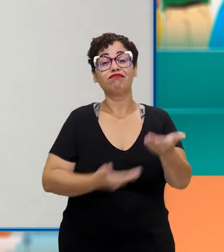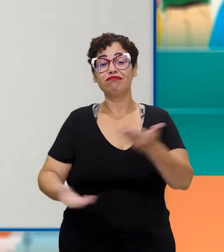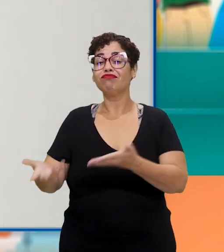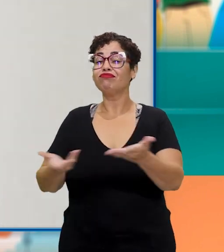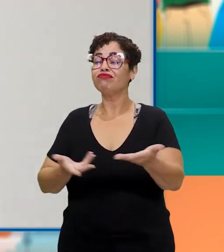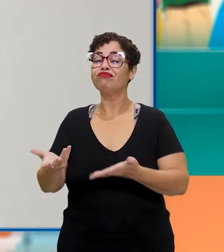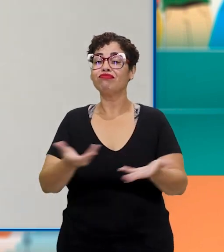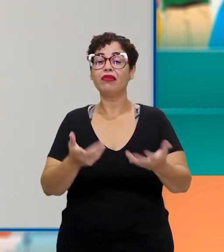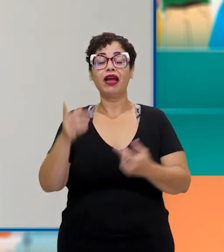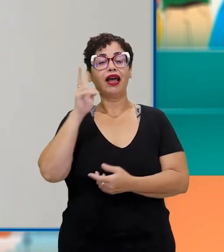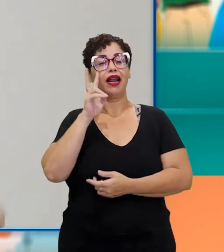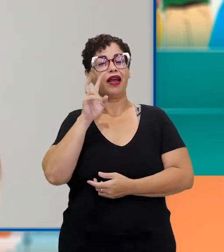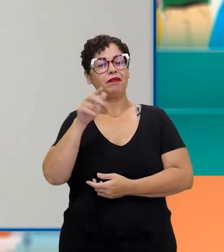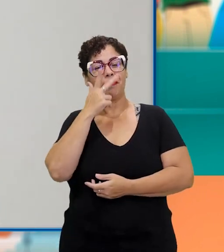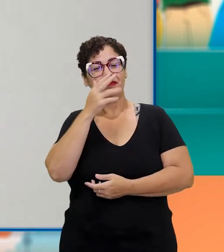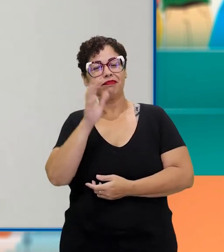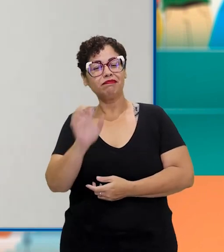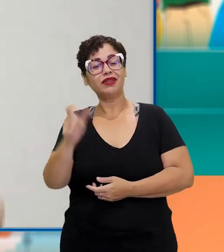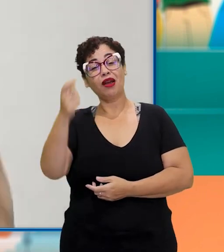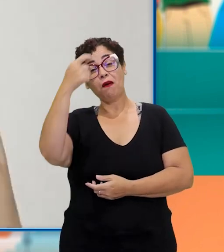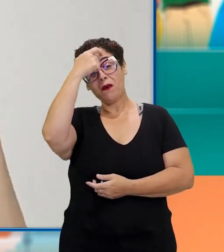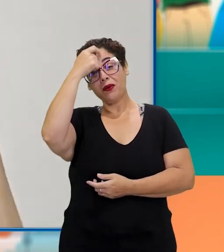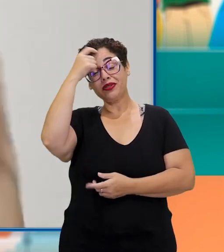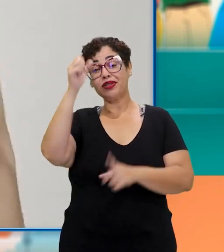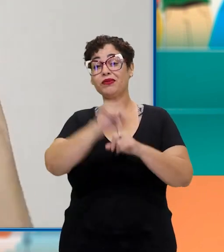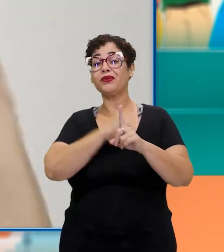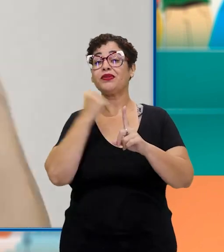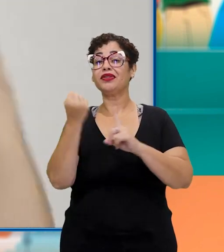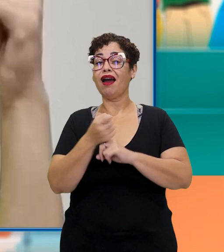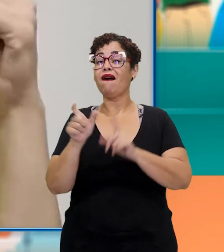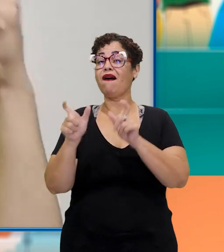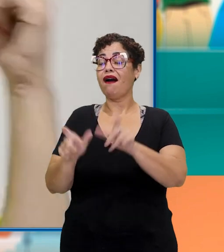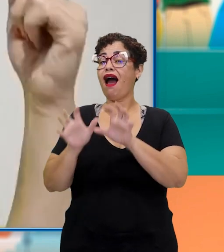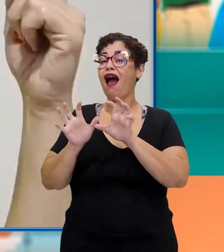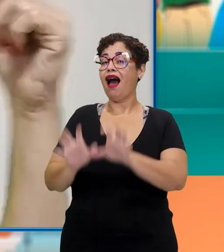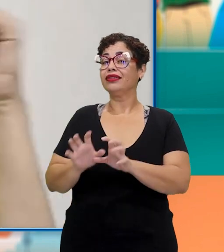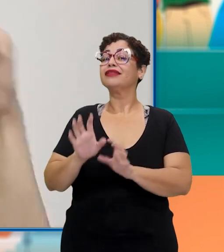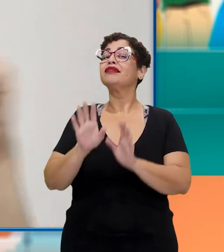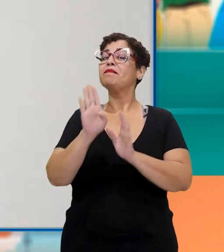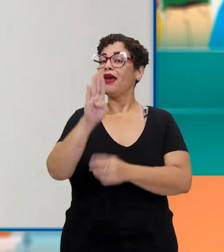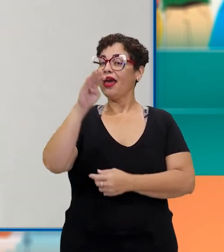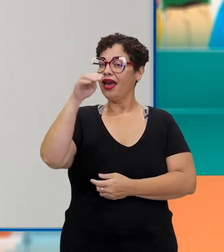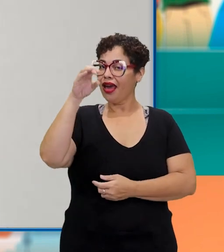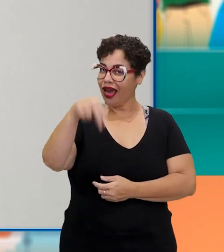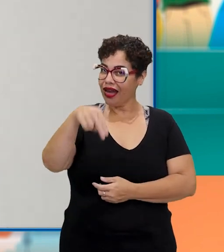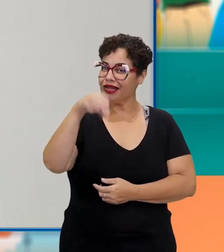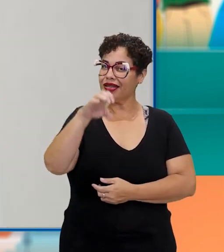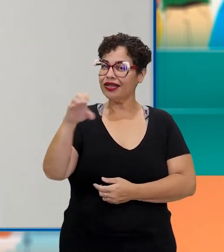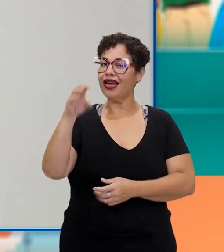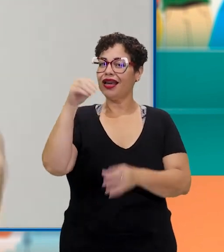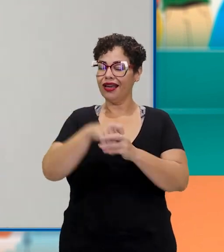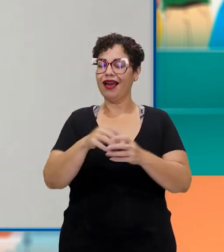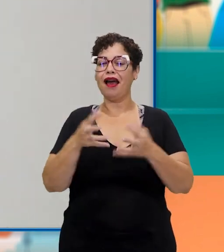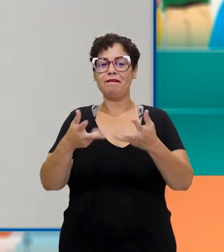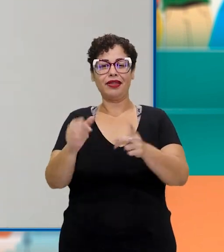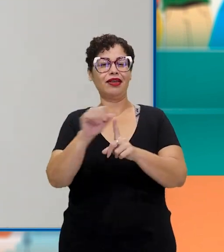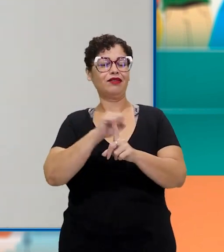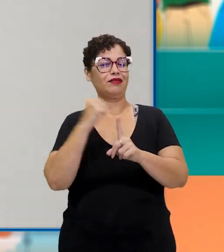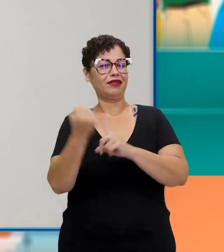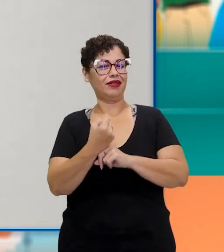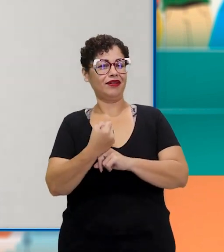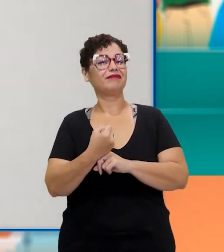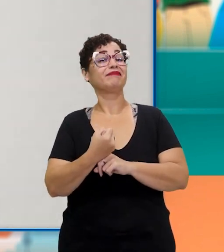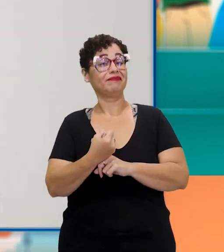prestativa, nos lembrando totalmente da consciência social citada na BNCC como uma importante